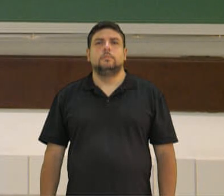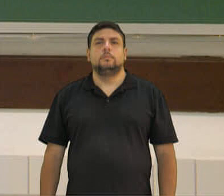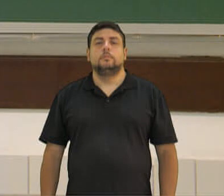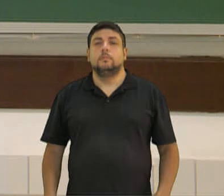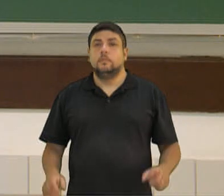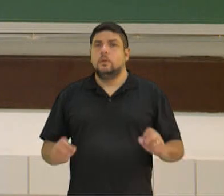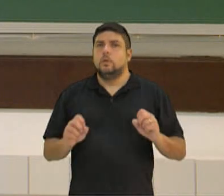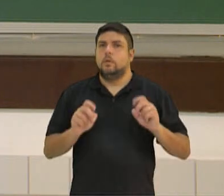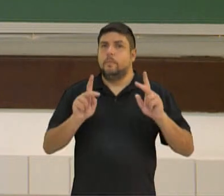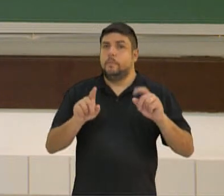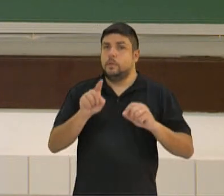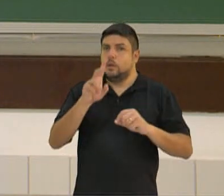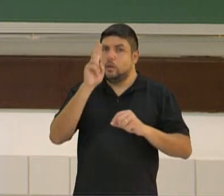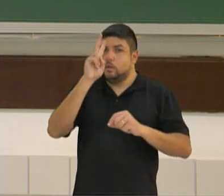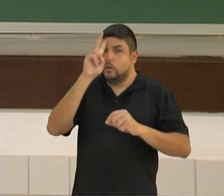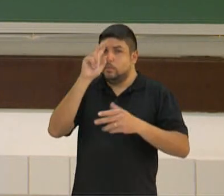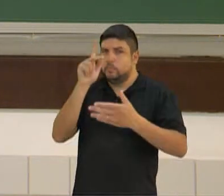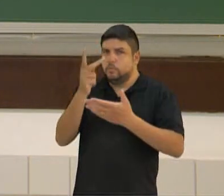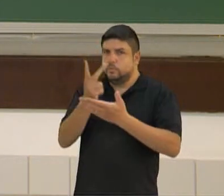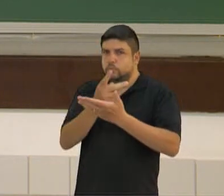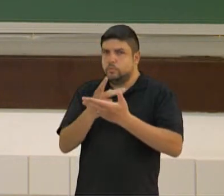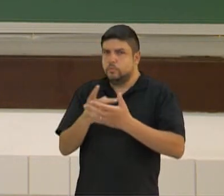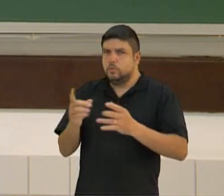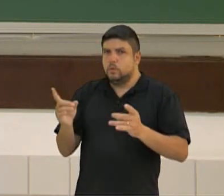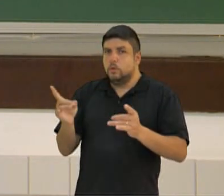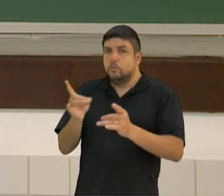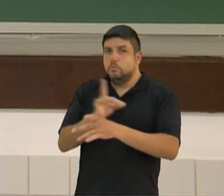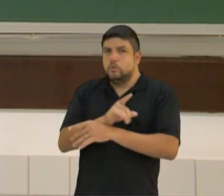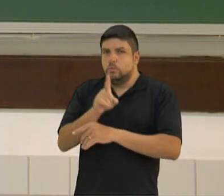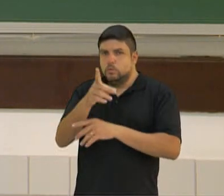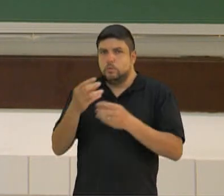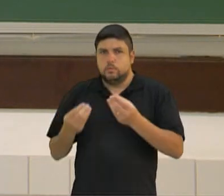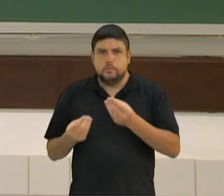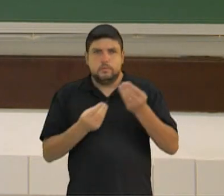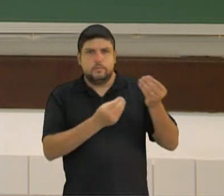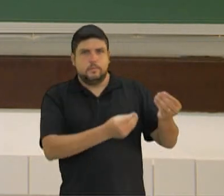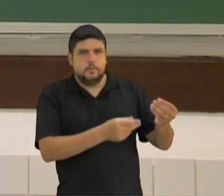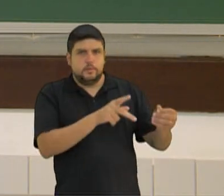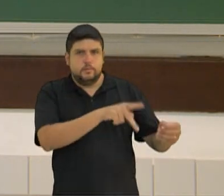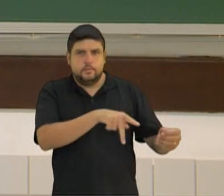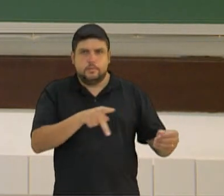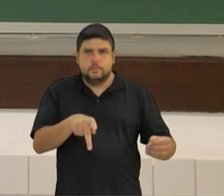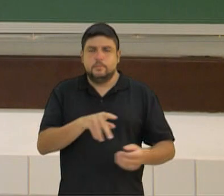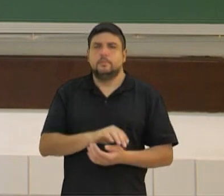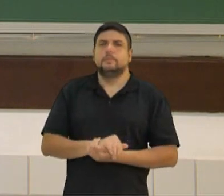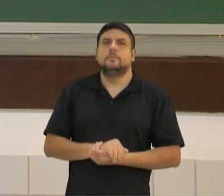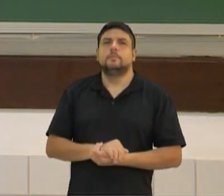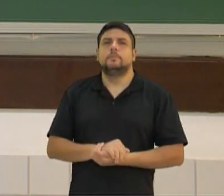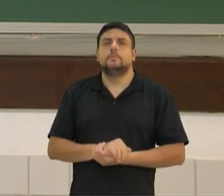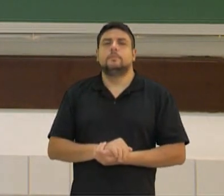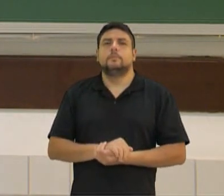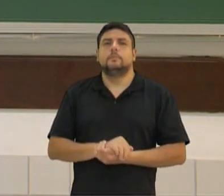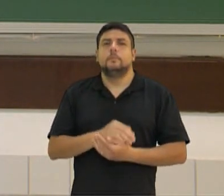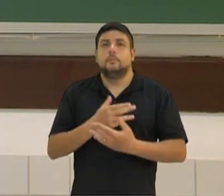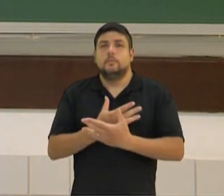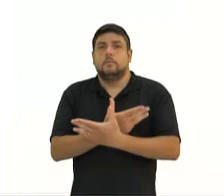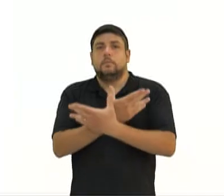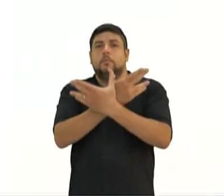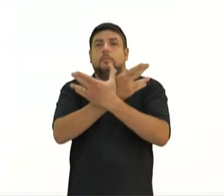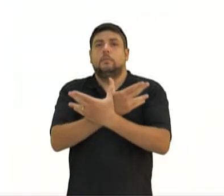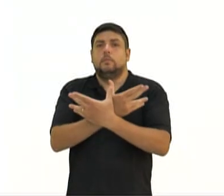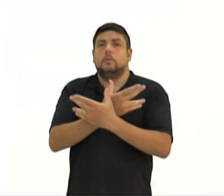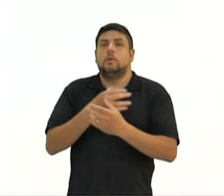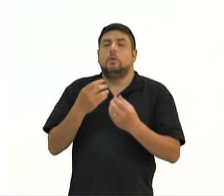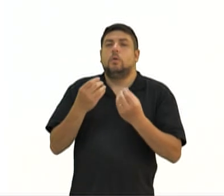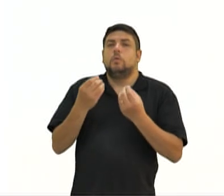Não deixe de entregar ao seu professor o seu trabalho, que ficou muito bonito. Dentro da região dos Incas, nós temos os